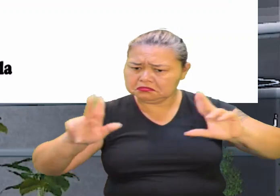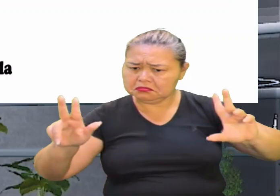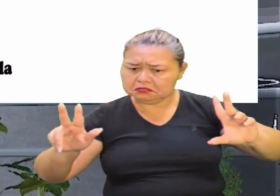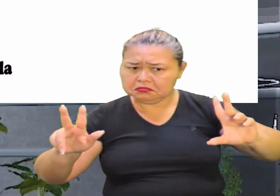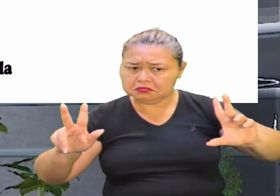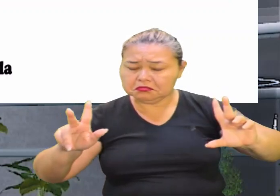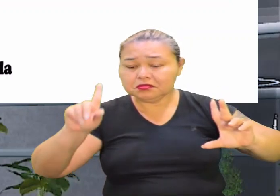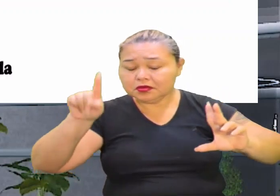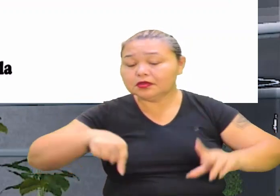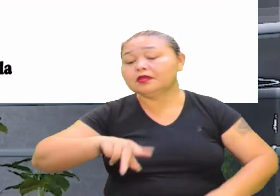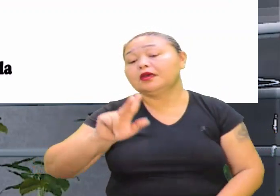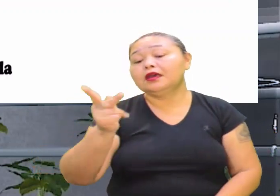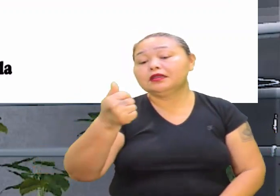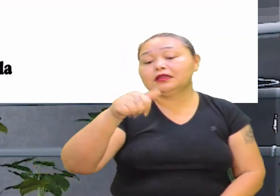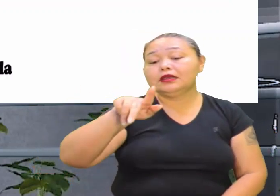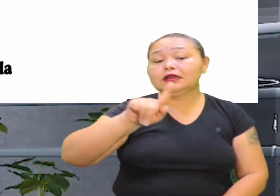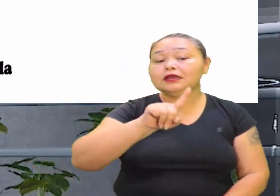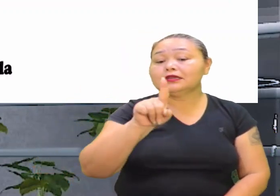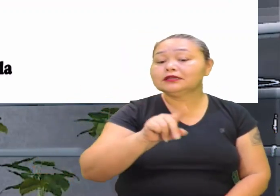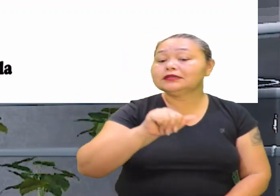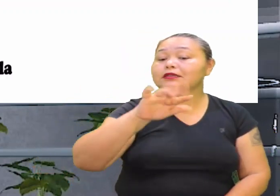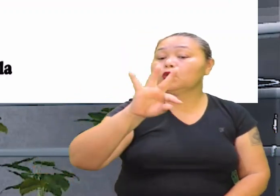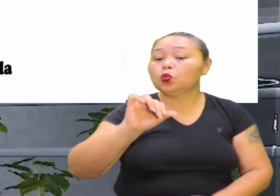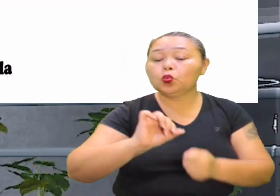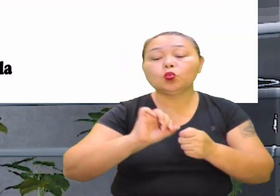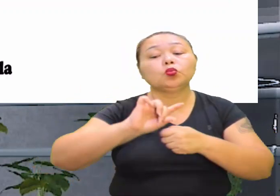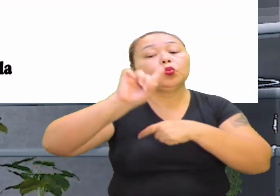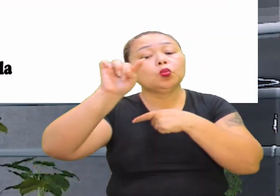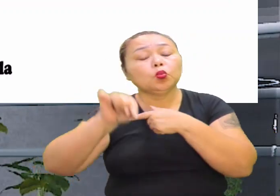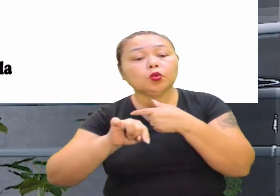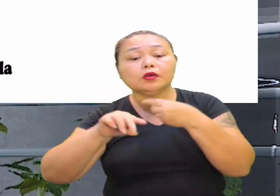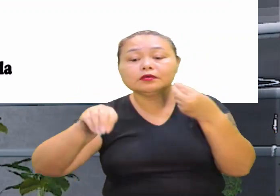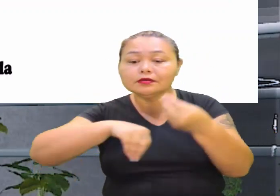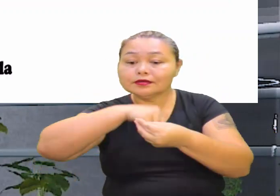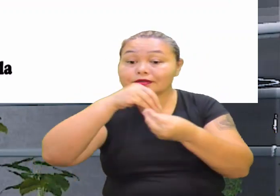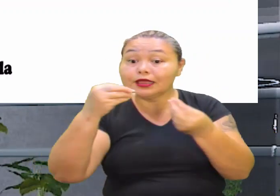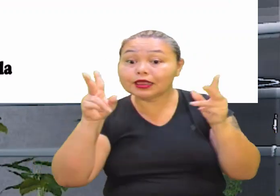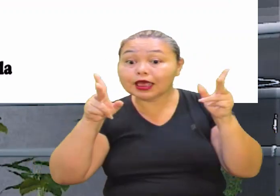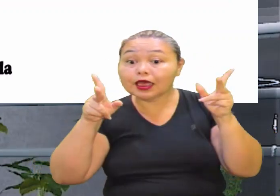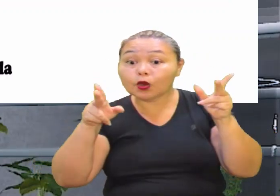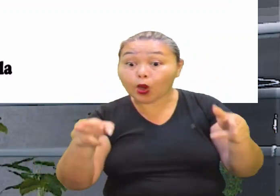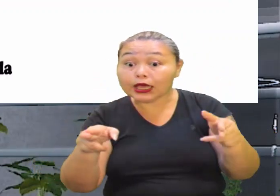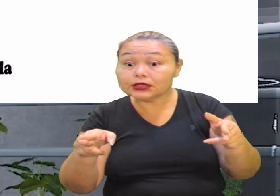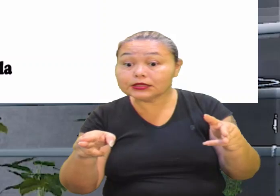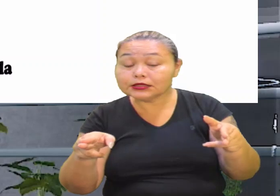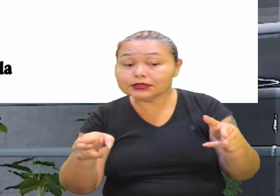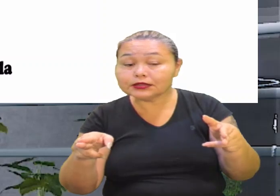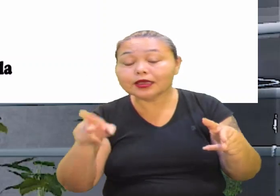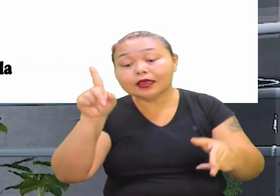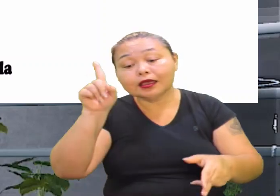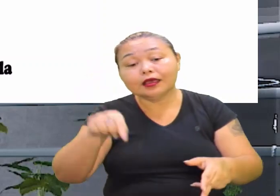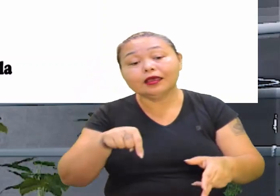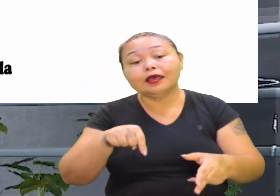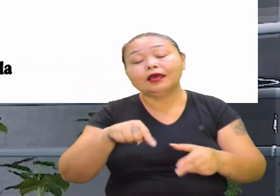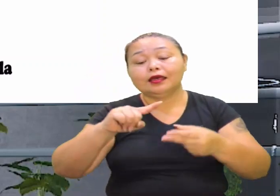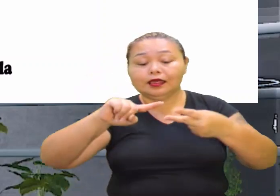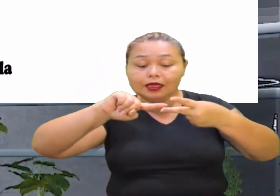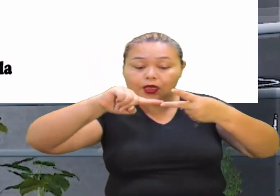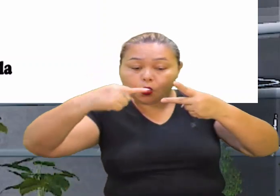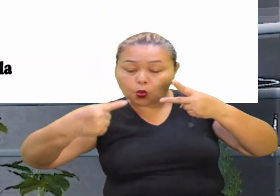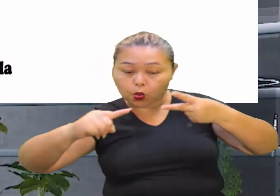é um heterozigoto. Toda vez que cruzam indivíduos com características iguais,